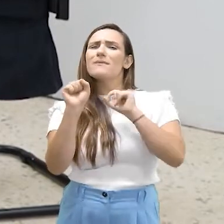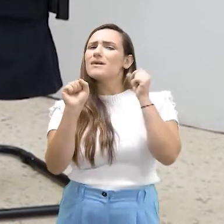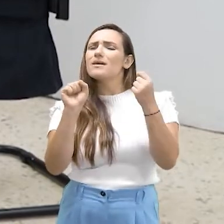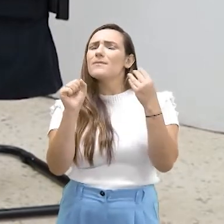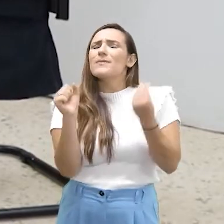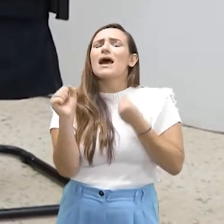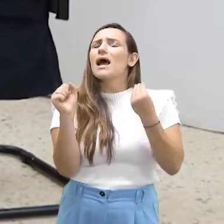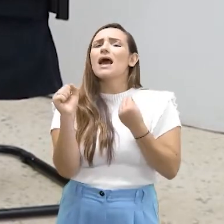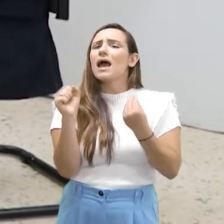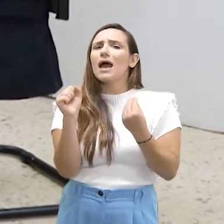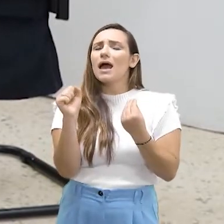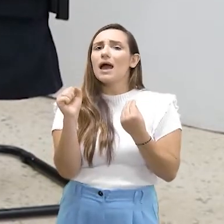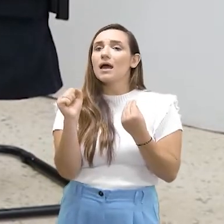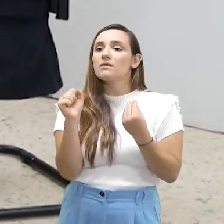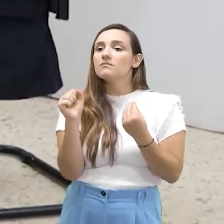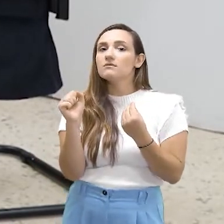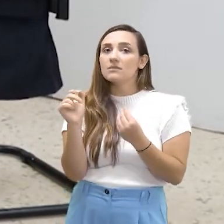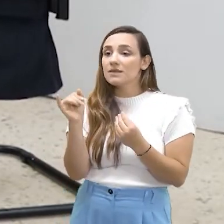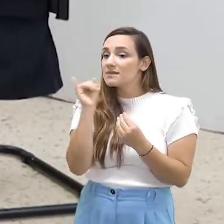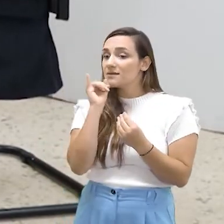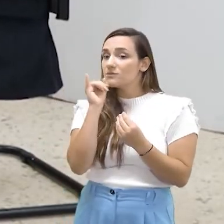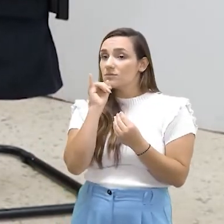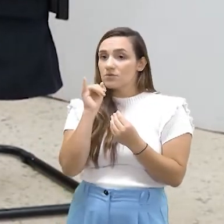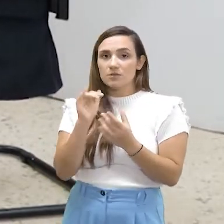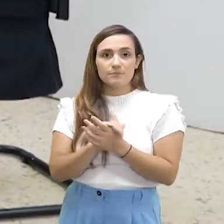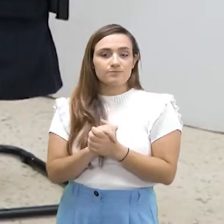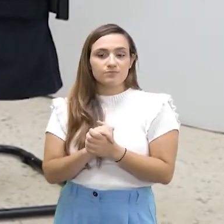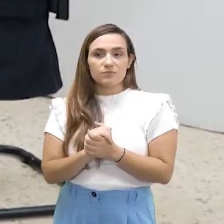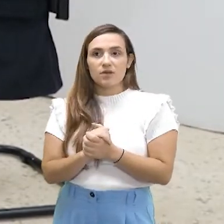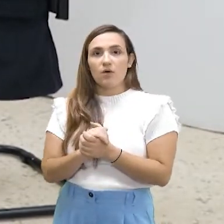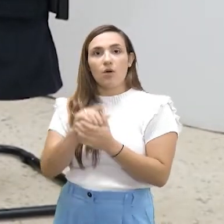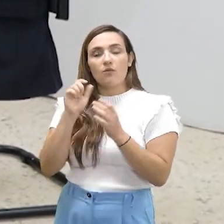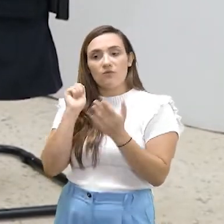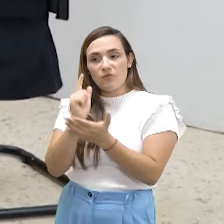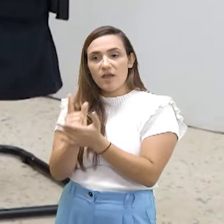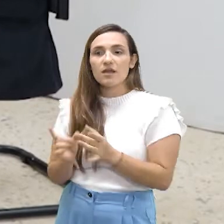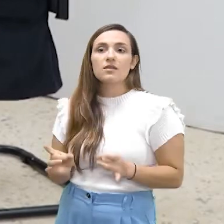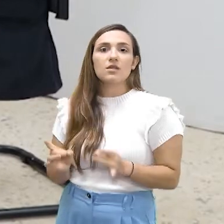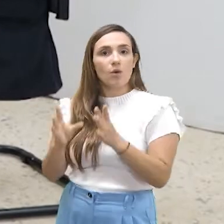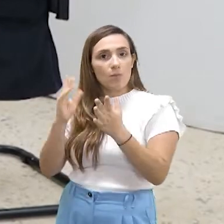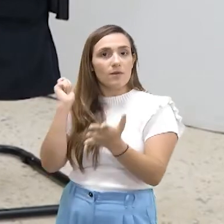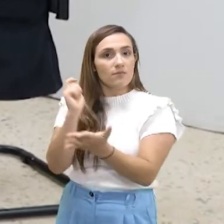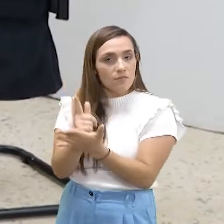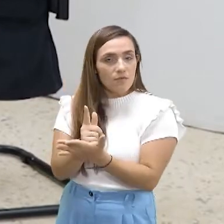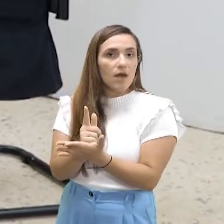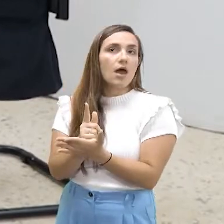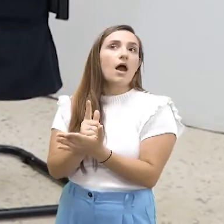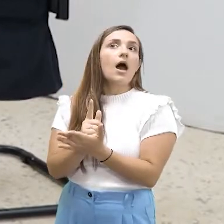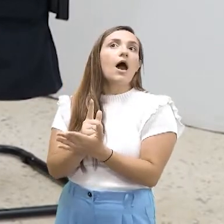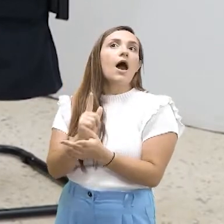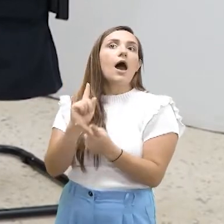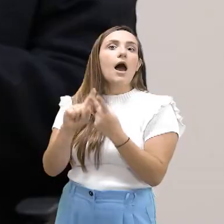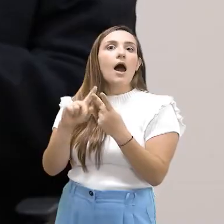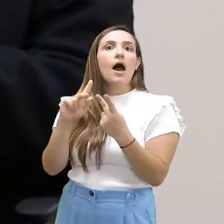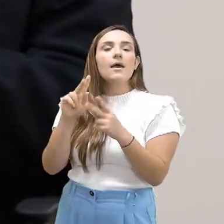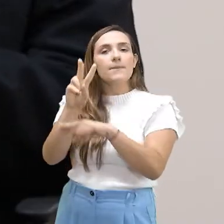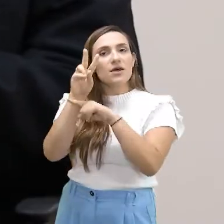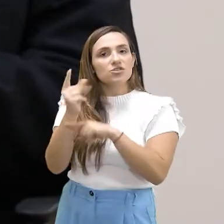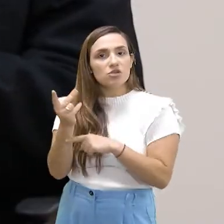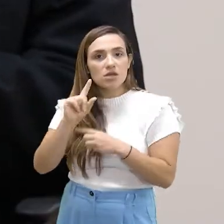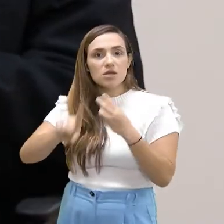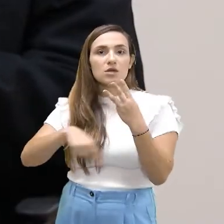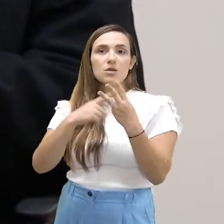para a celebração das escrituras. Escritura de compra e venda, de hipoteca, de